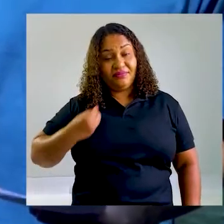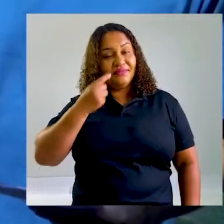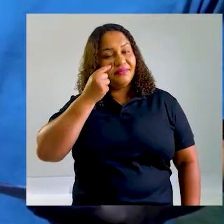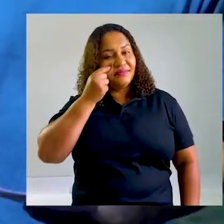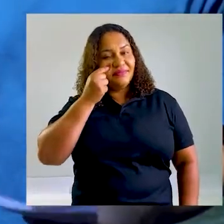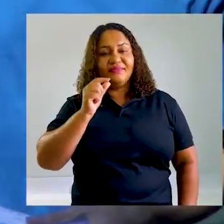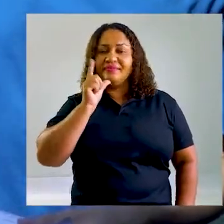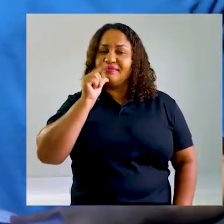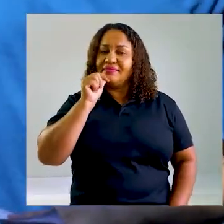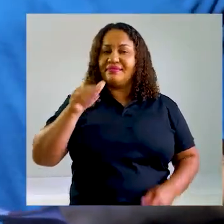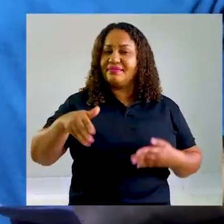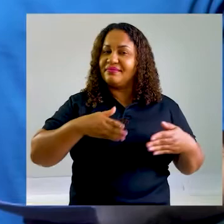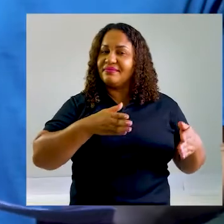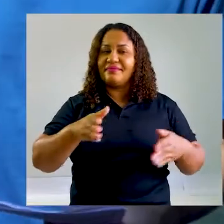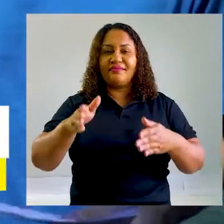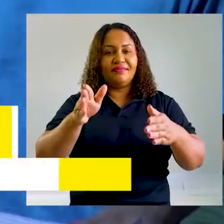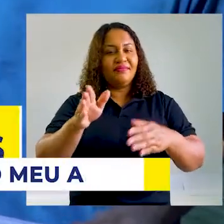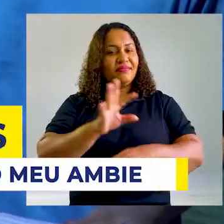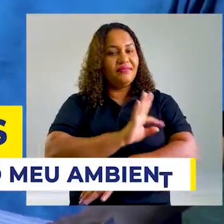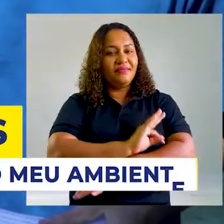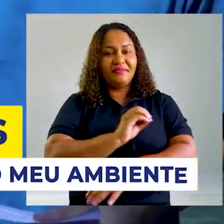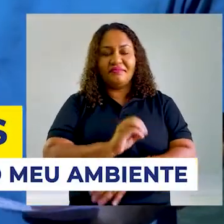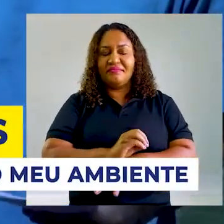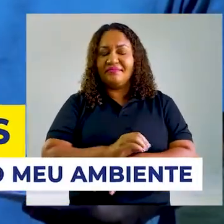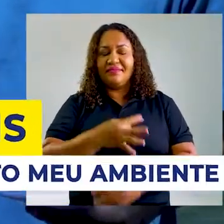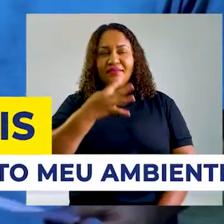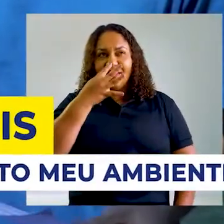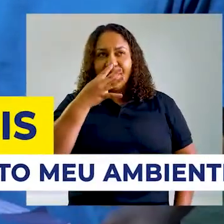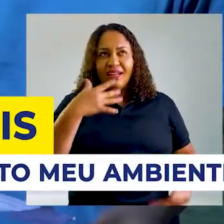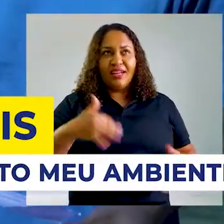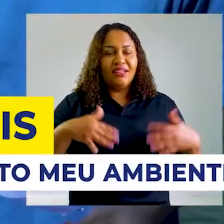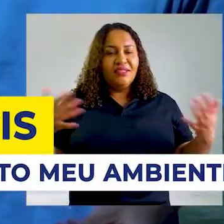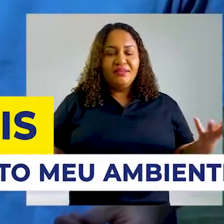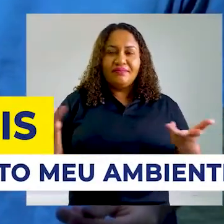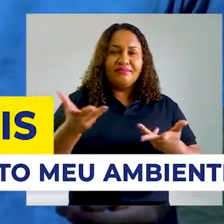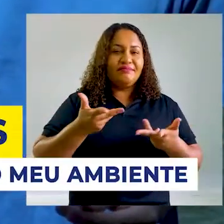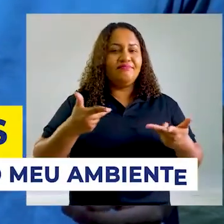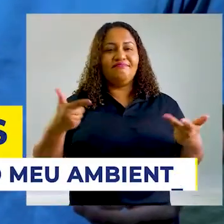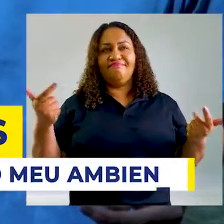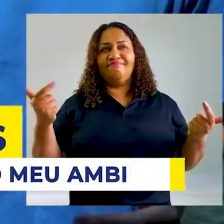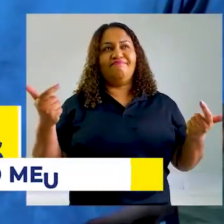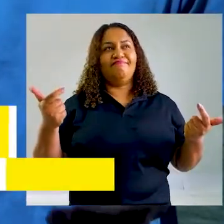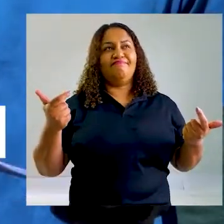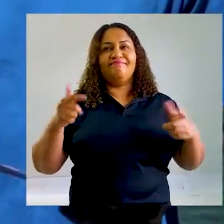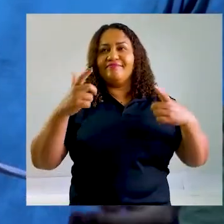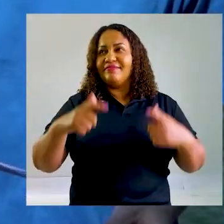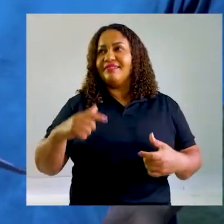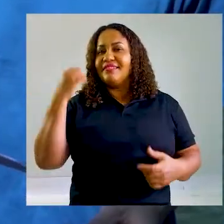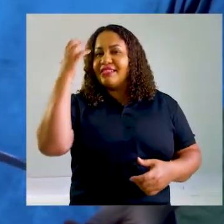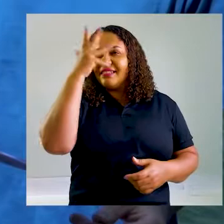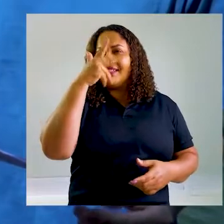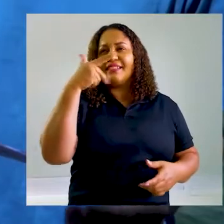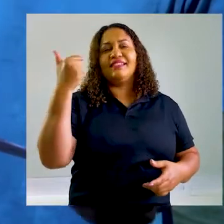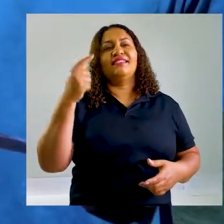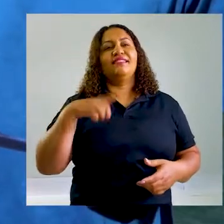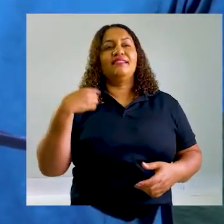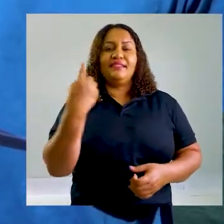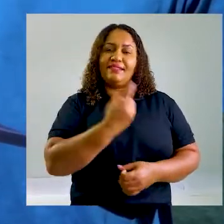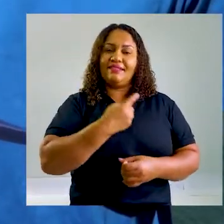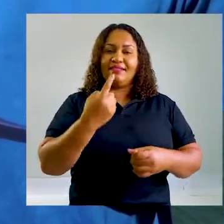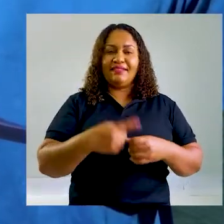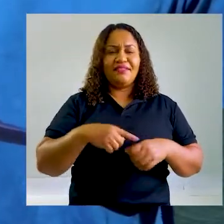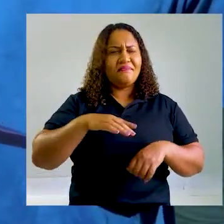Estamos aqui no rio Tocantins, diante dessa riqueza natural, dessa paisagem linda que embeleza a